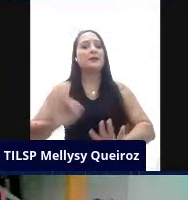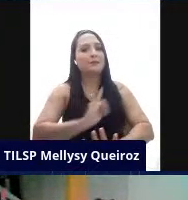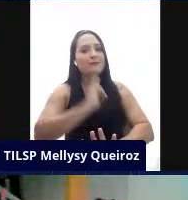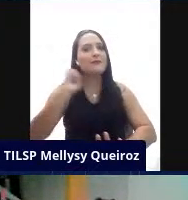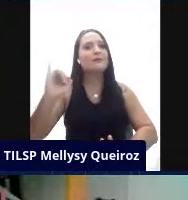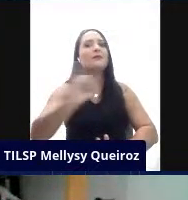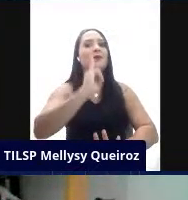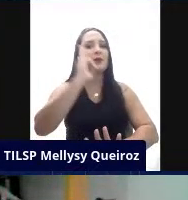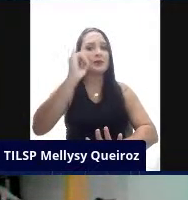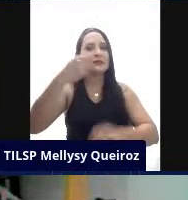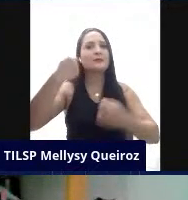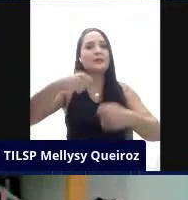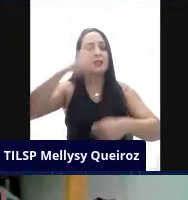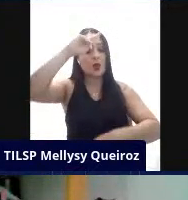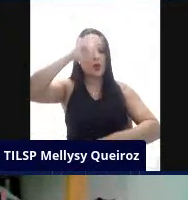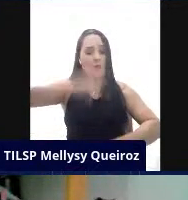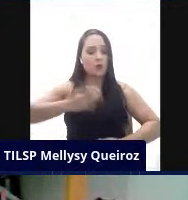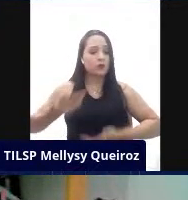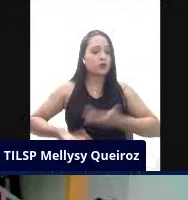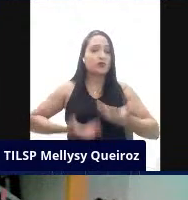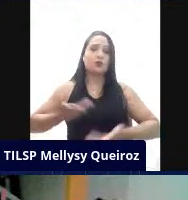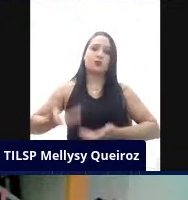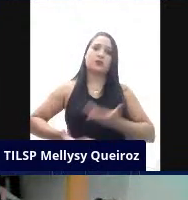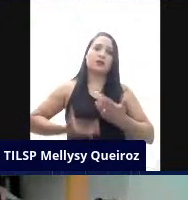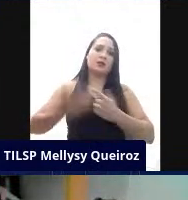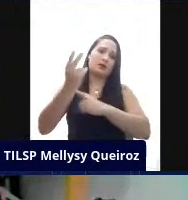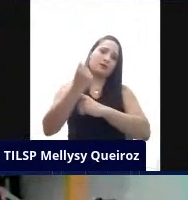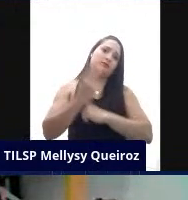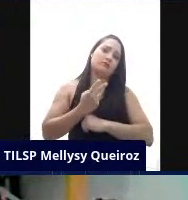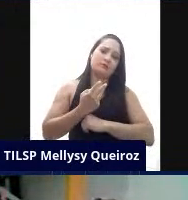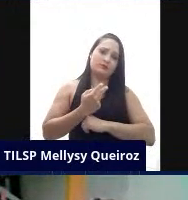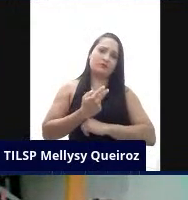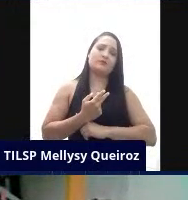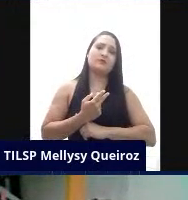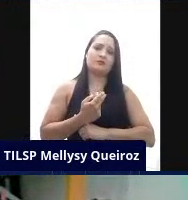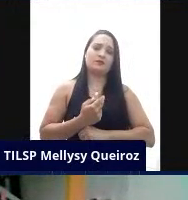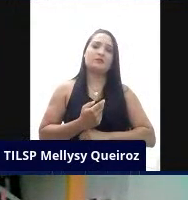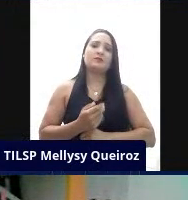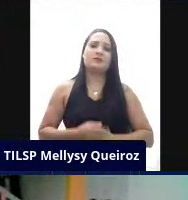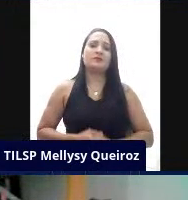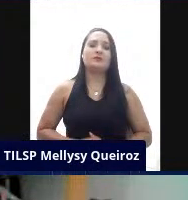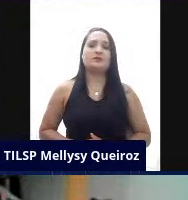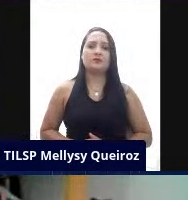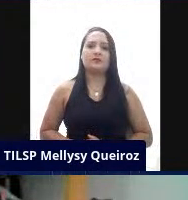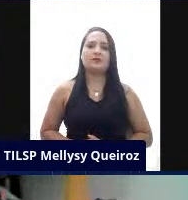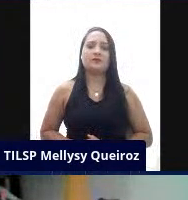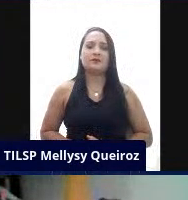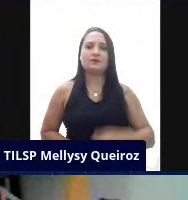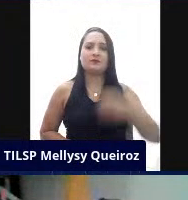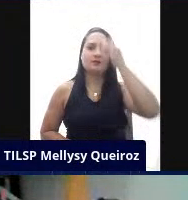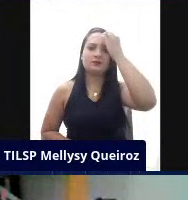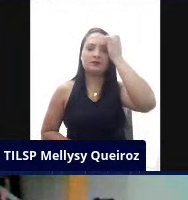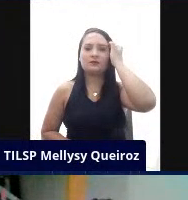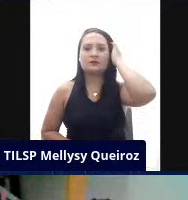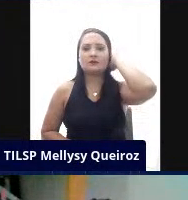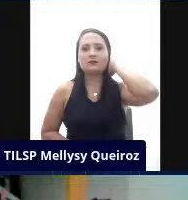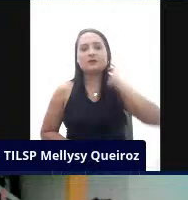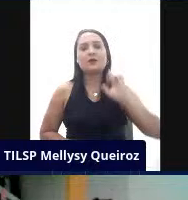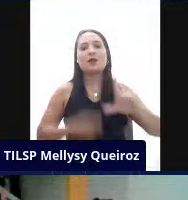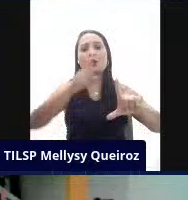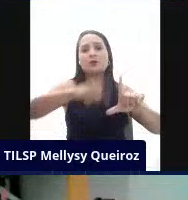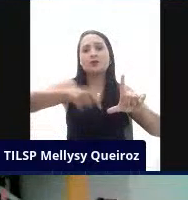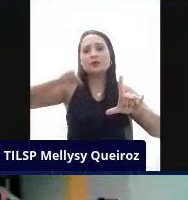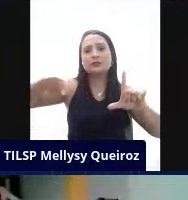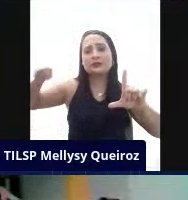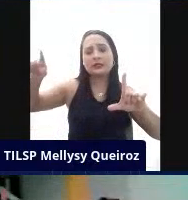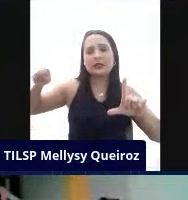tempo para cuidar de si, né? Então, é importante que a gente pense, né, que esses dados do IPEA, ele precisa